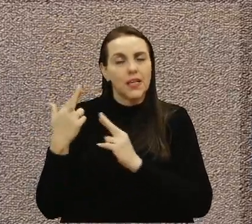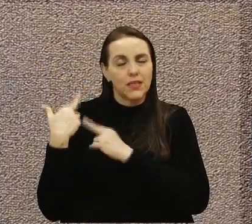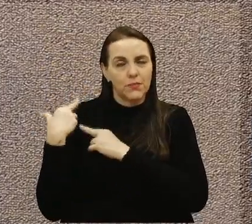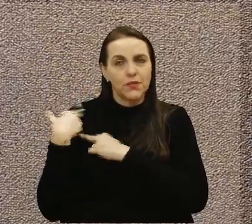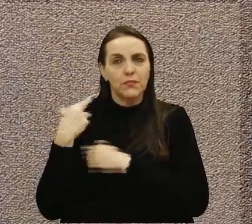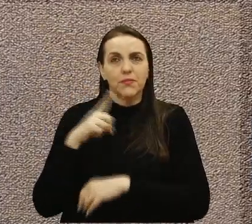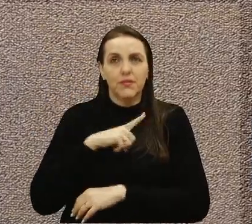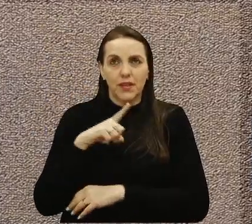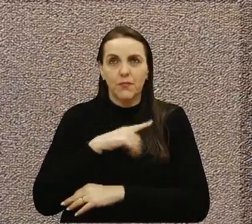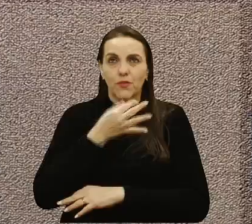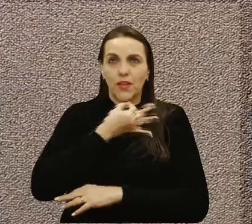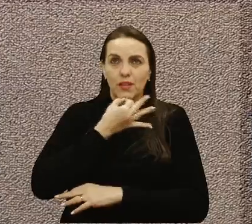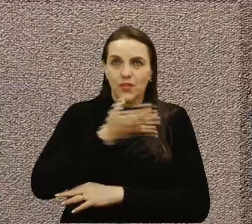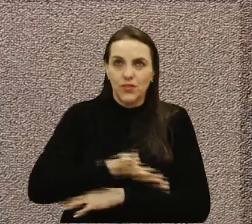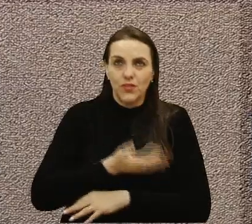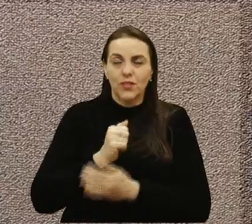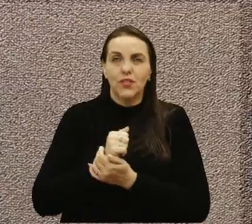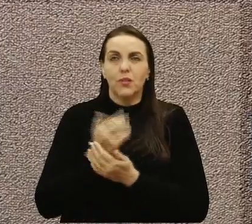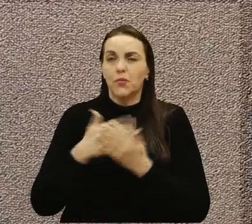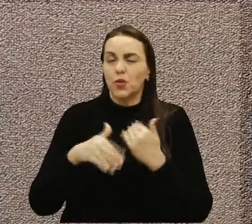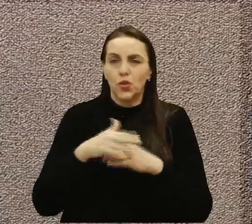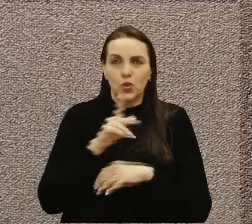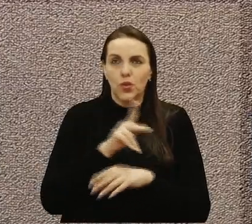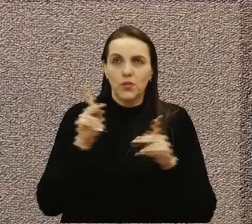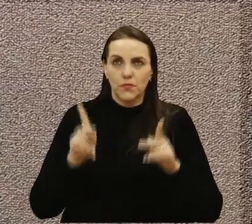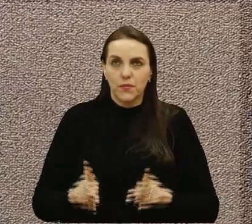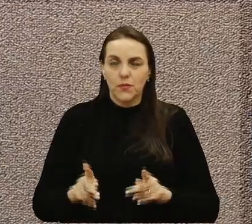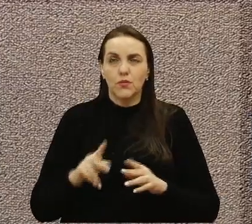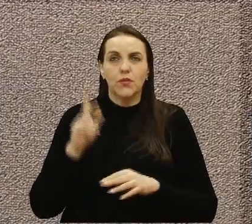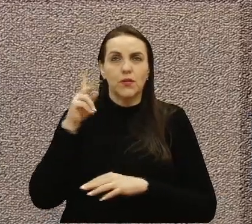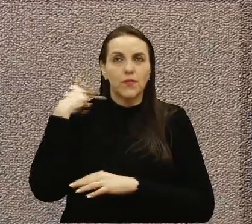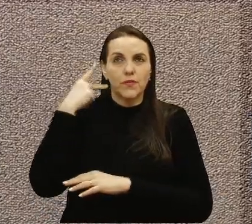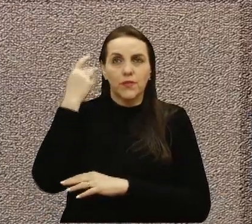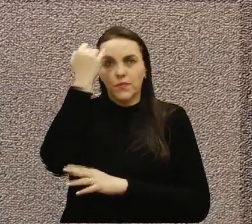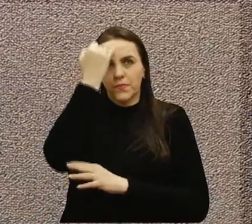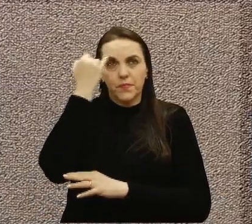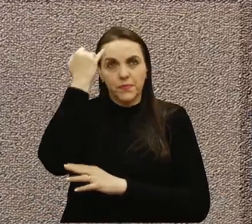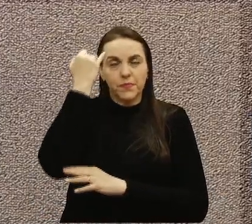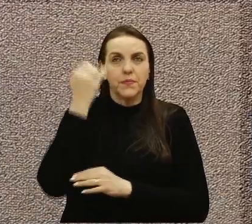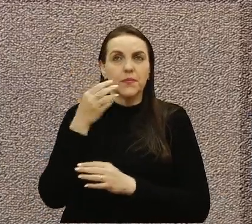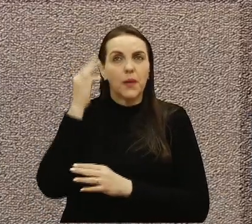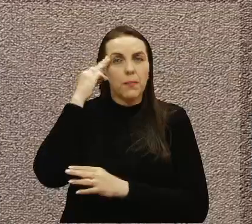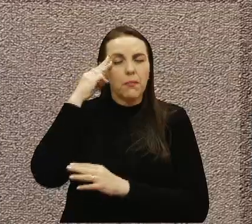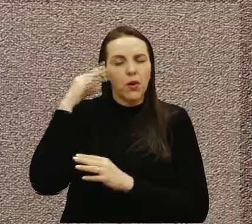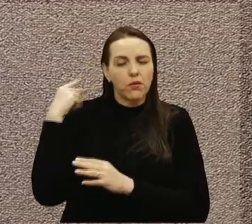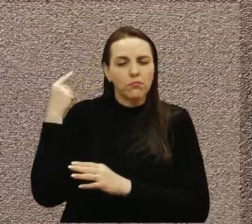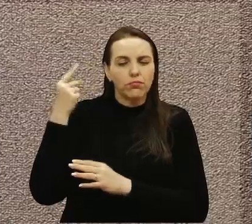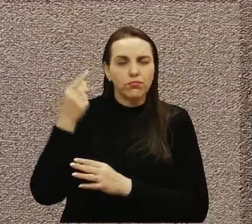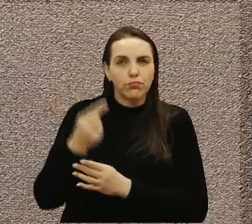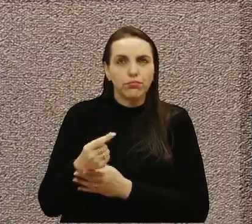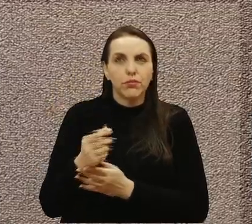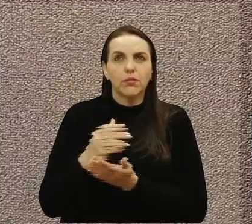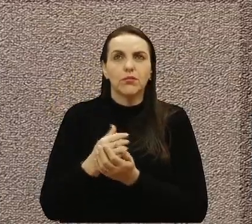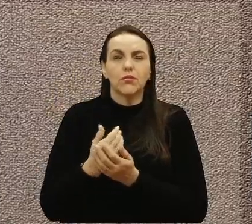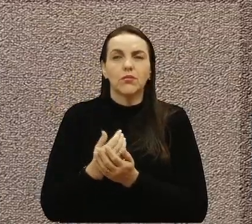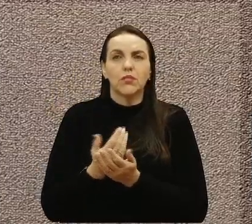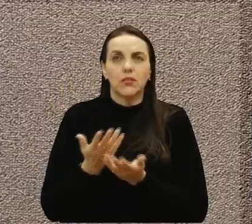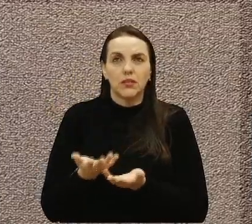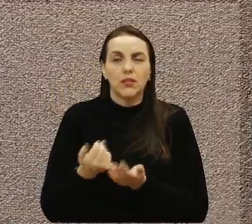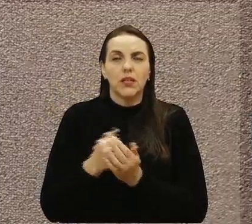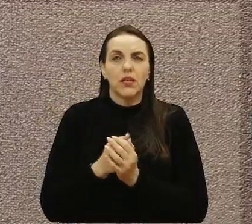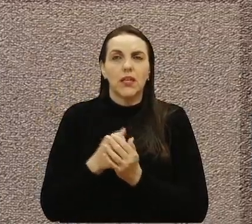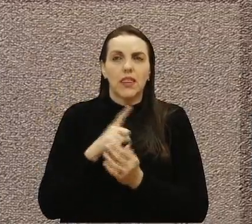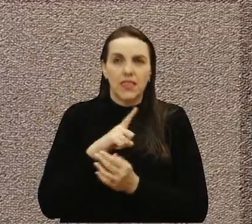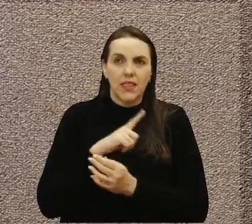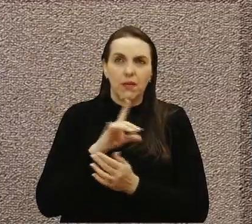do Sul, por todas as pessoas. O vereador Zé D'Ambrosio traz aqui a memória de tantos que já passaram, tantos benefícios, e que nós